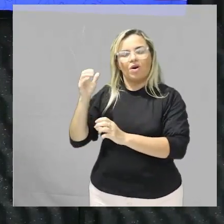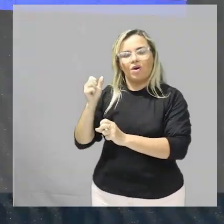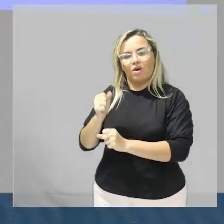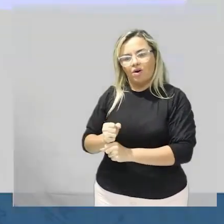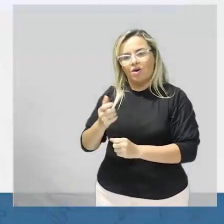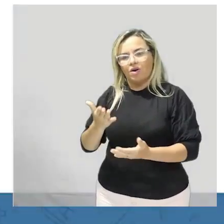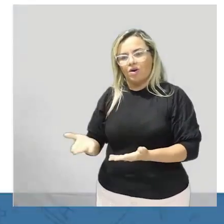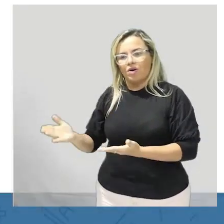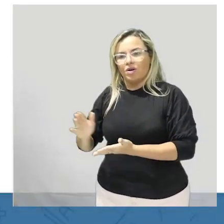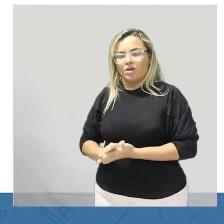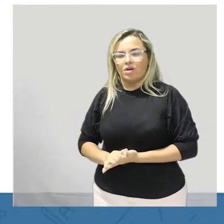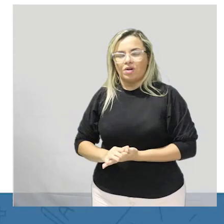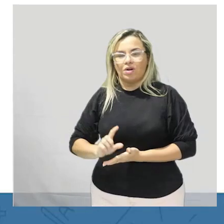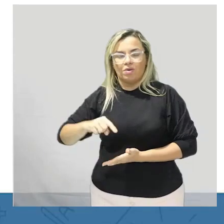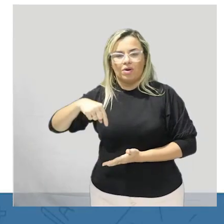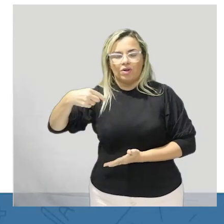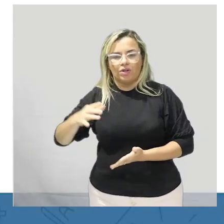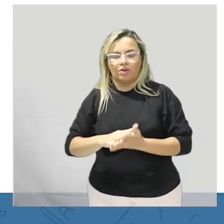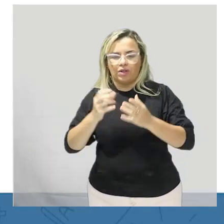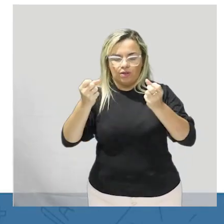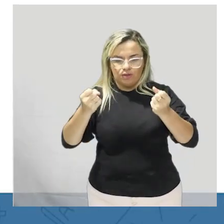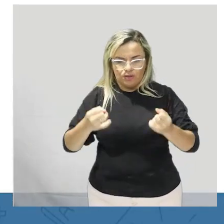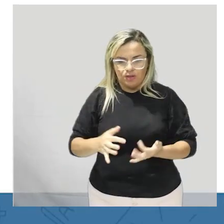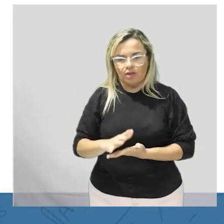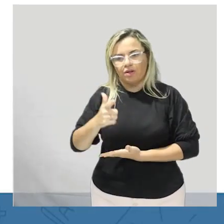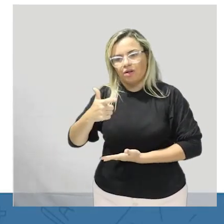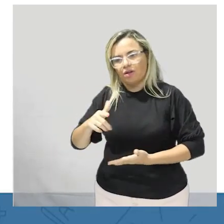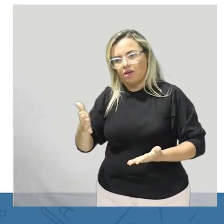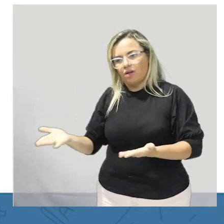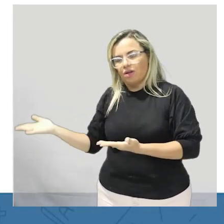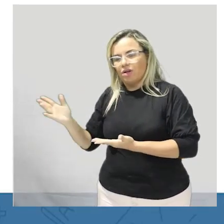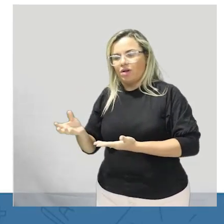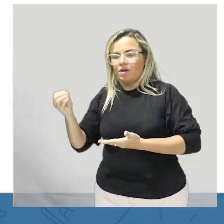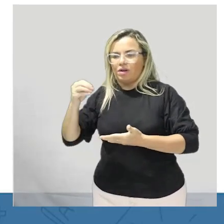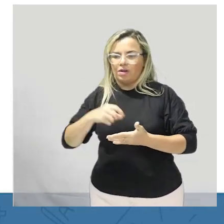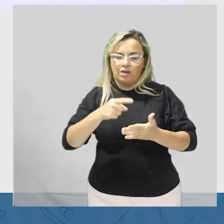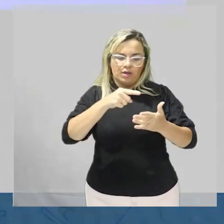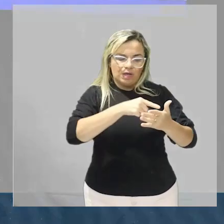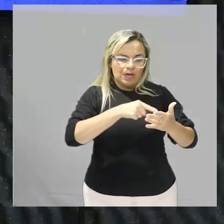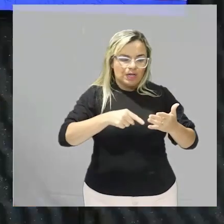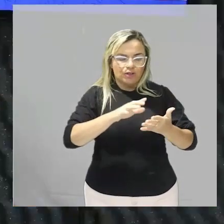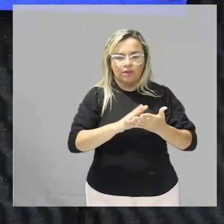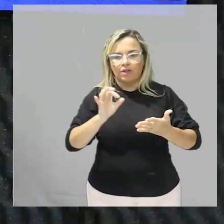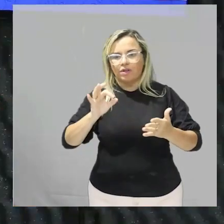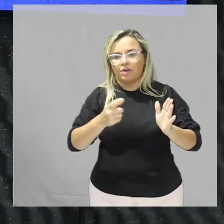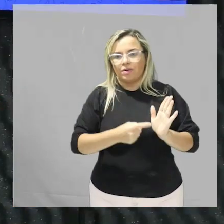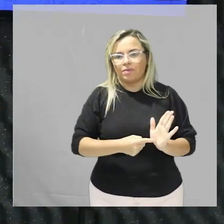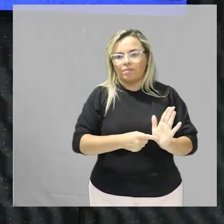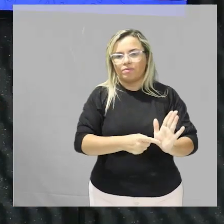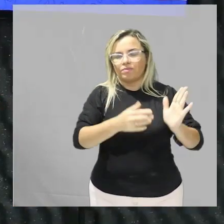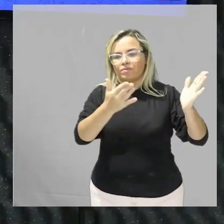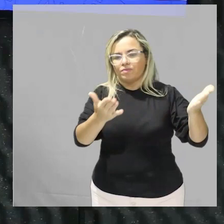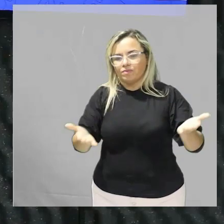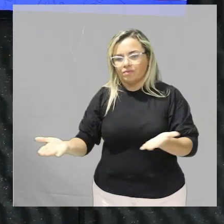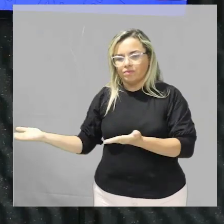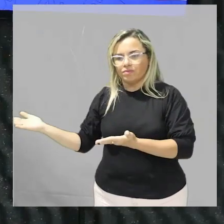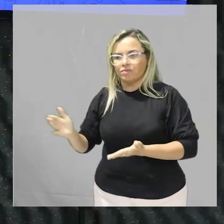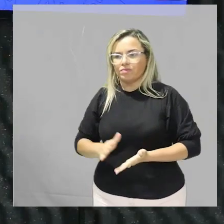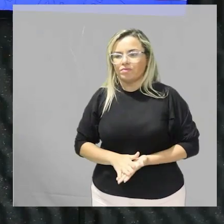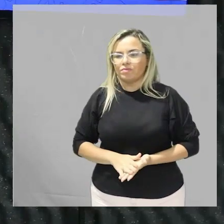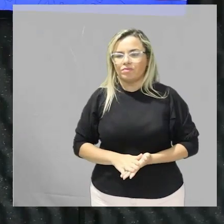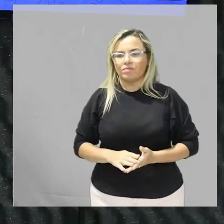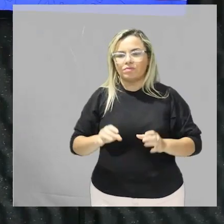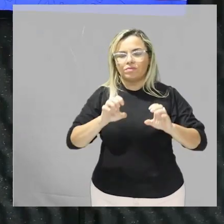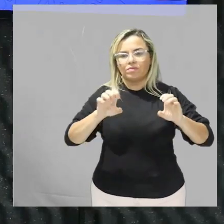essas alternativas, a alternativa correta, a gente vai ver já, ó, que é só para mostrar para vocês que a estrutura,